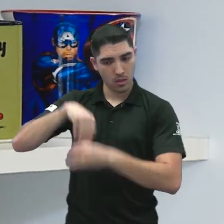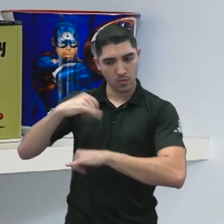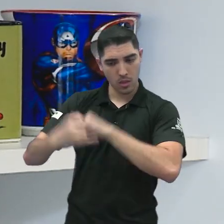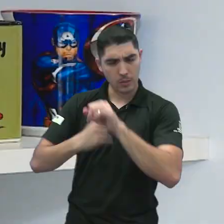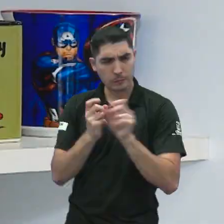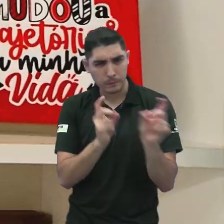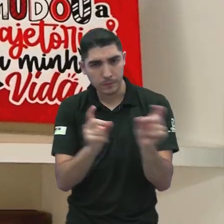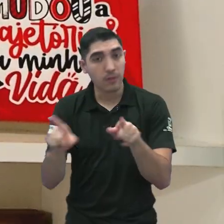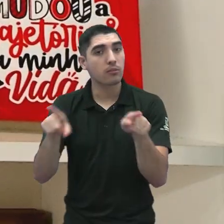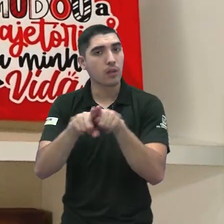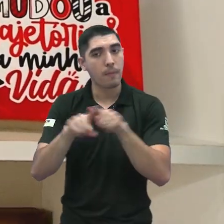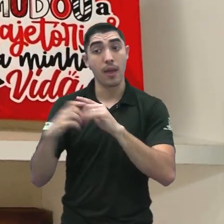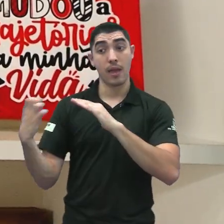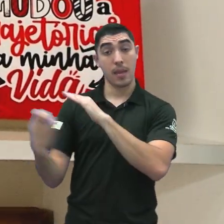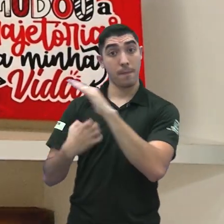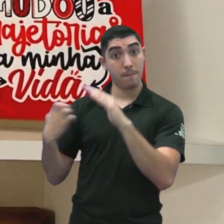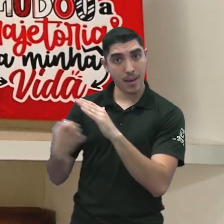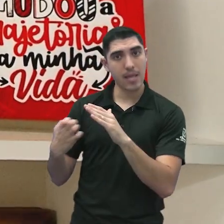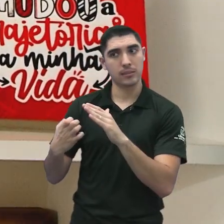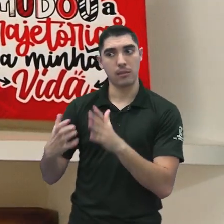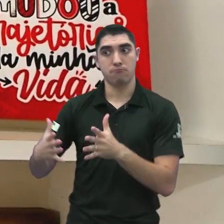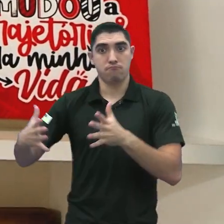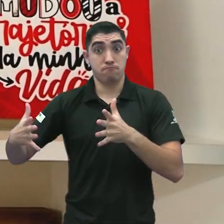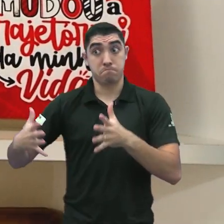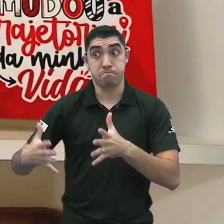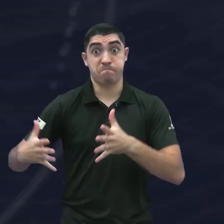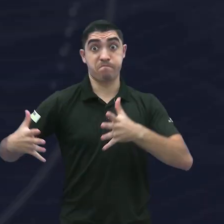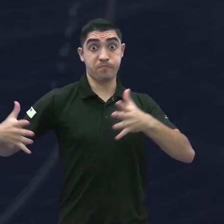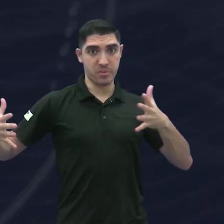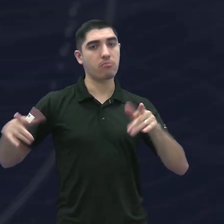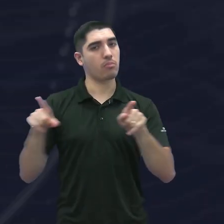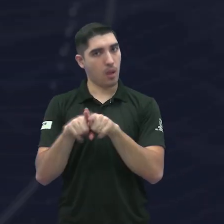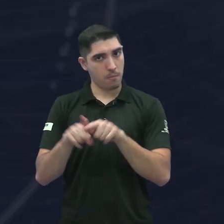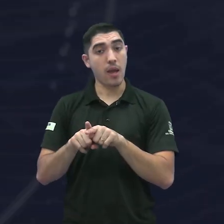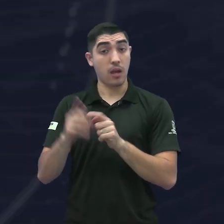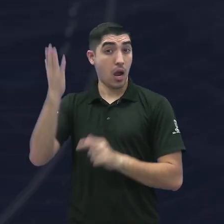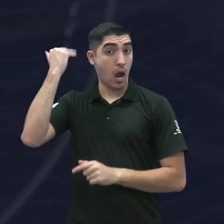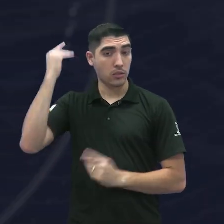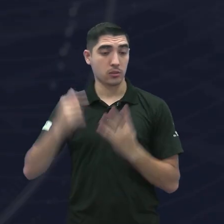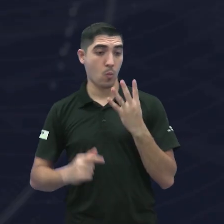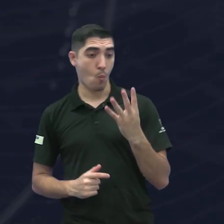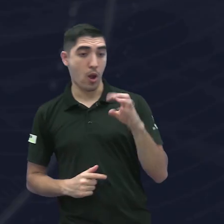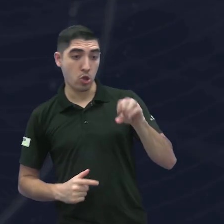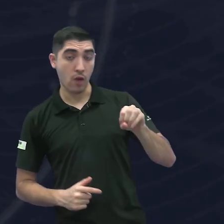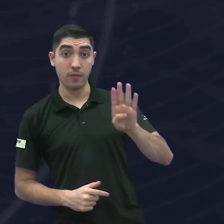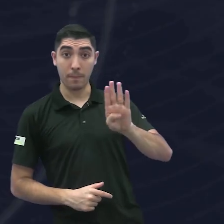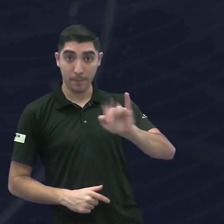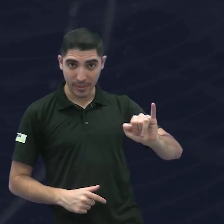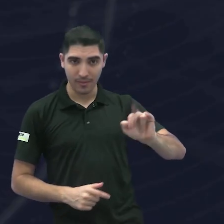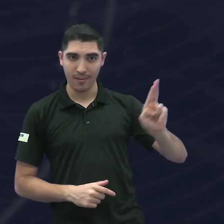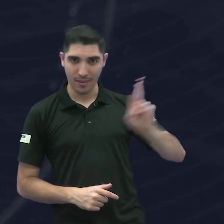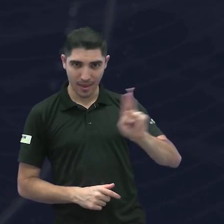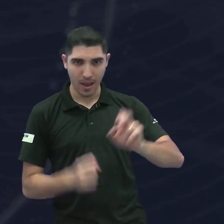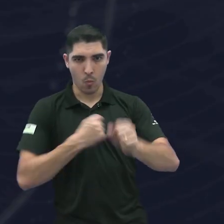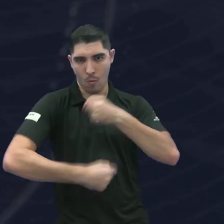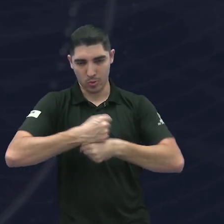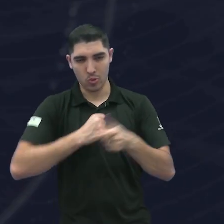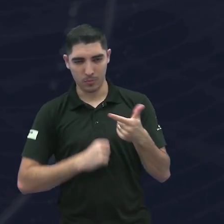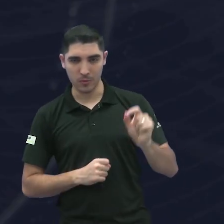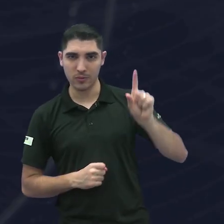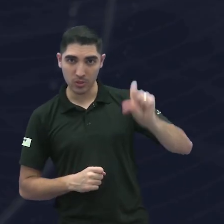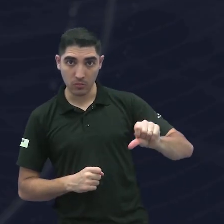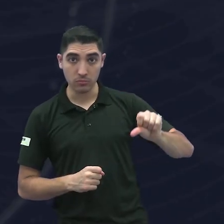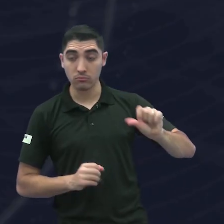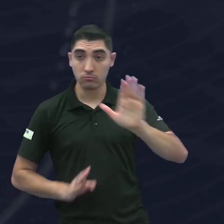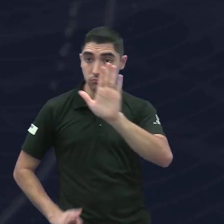forte crescimento nas empresas de médio e grande porte, saindo de 49 bilhões de reais em